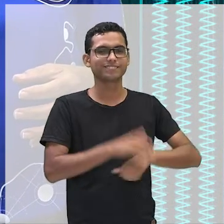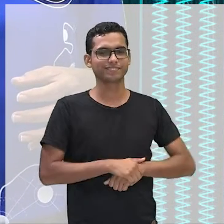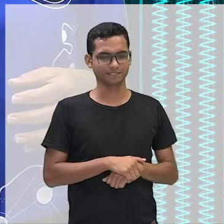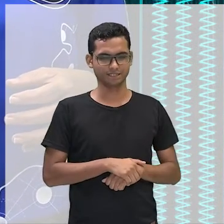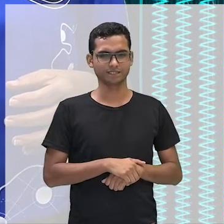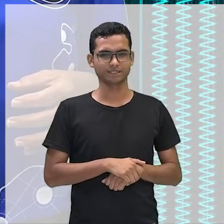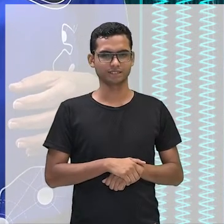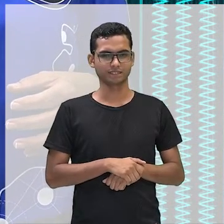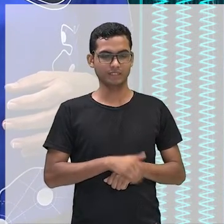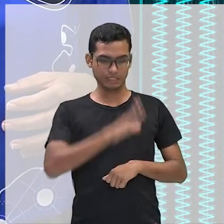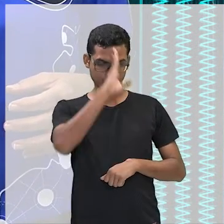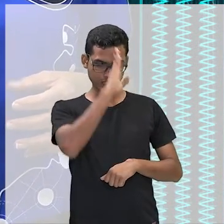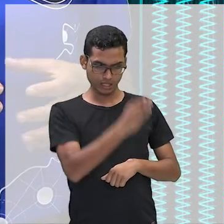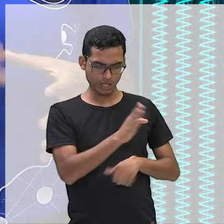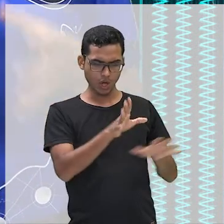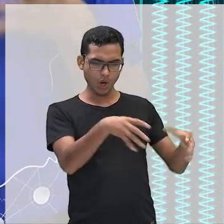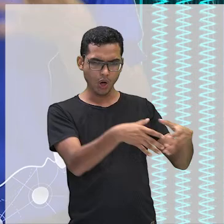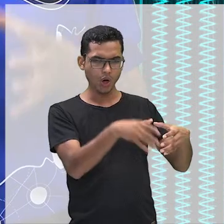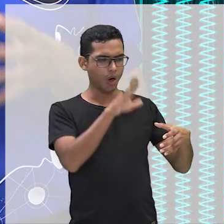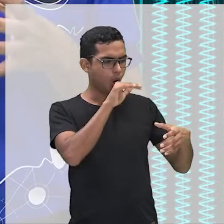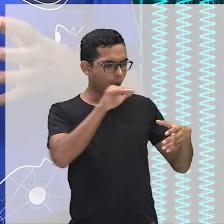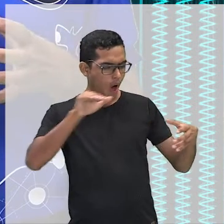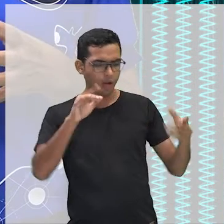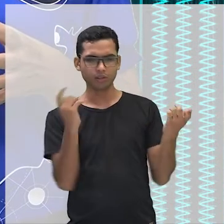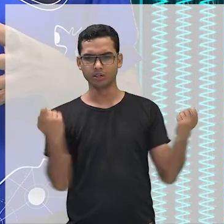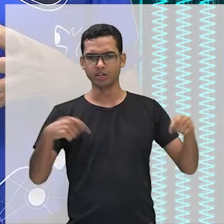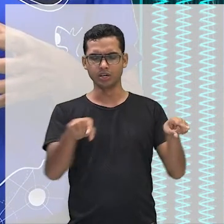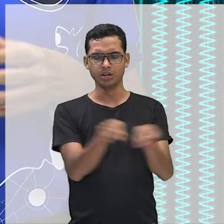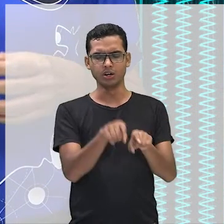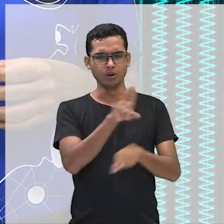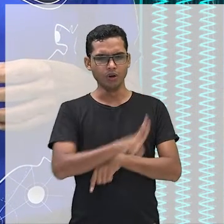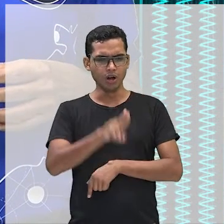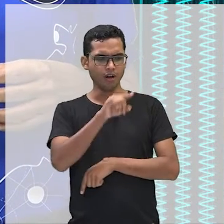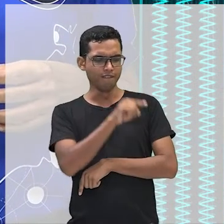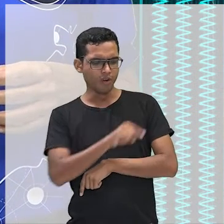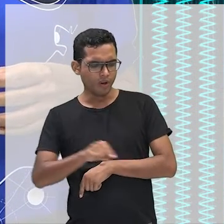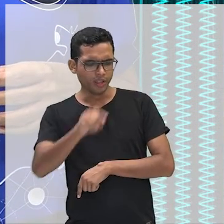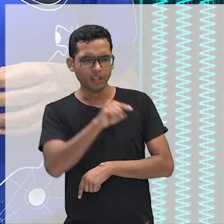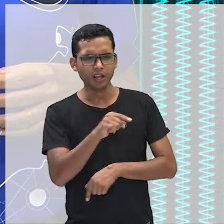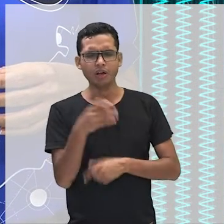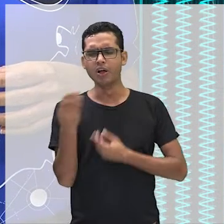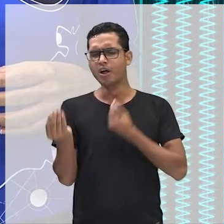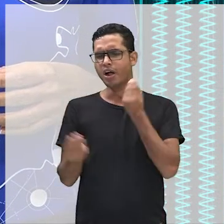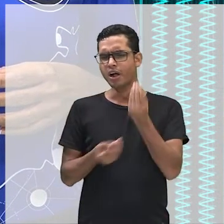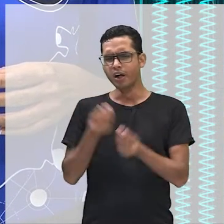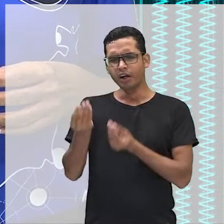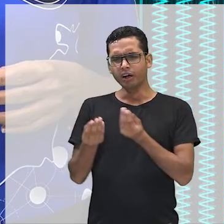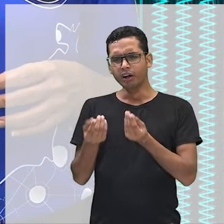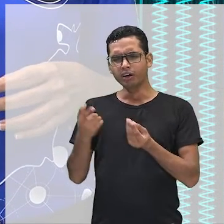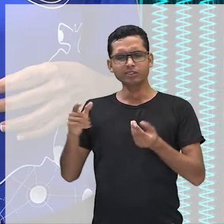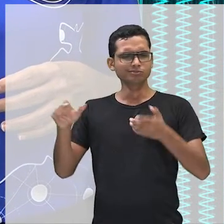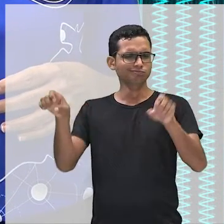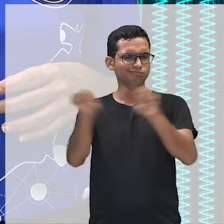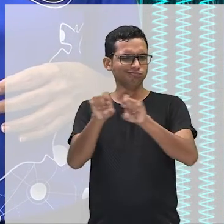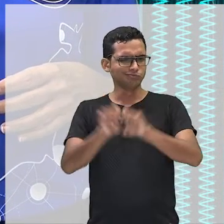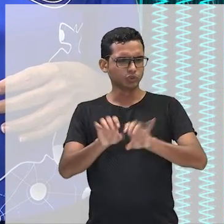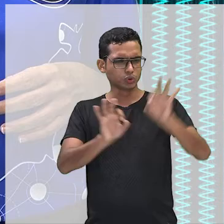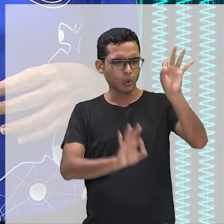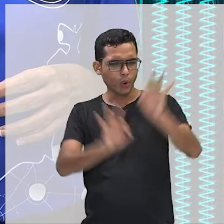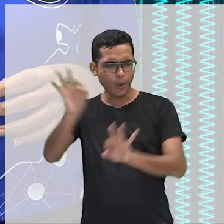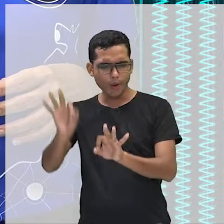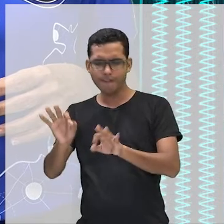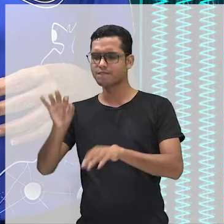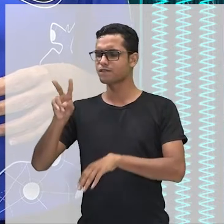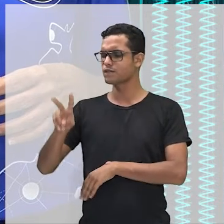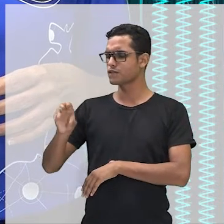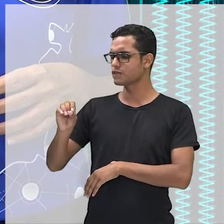falando diretamente com as crianças, então posso utilizar vocês, não é isso? Mas como seria esse vocês aqui usando o